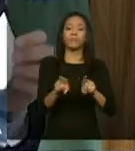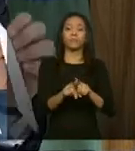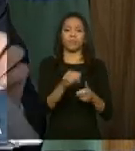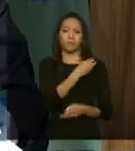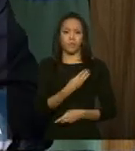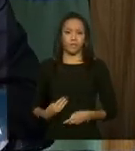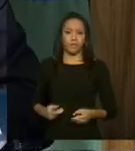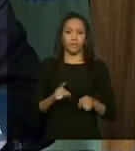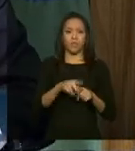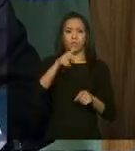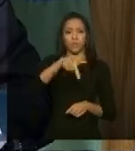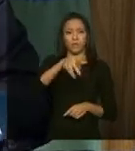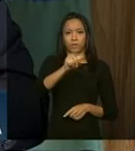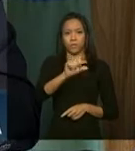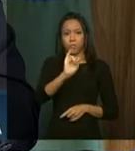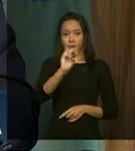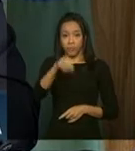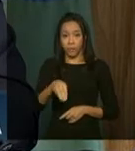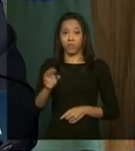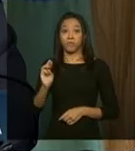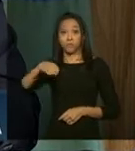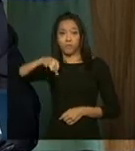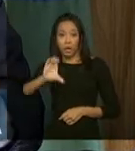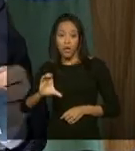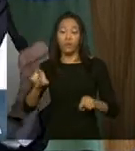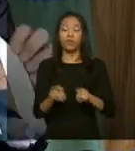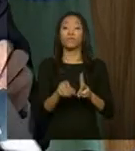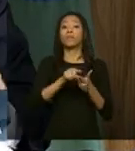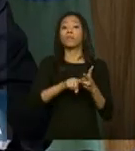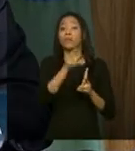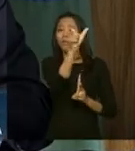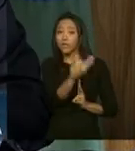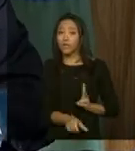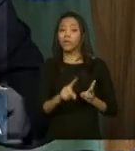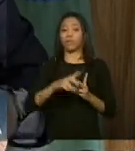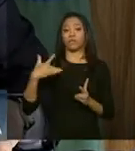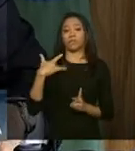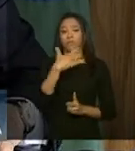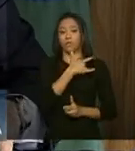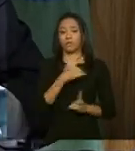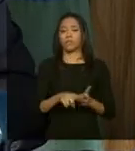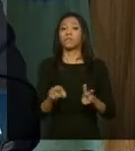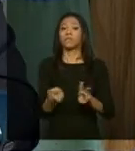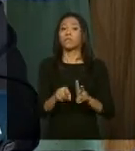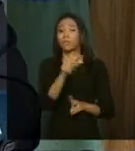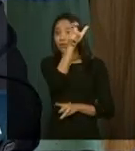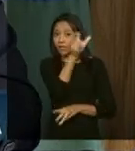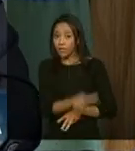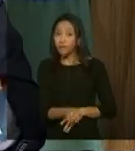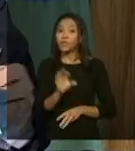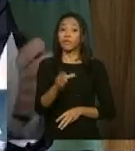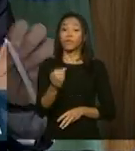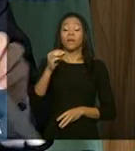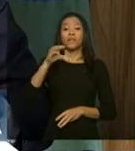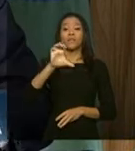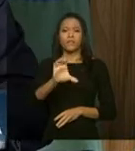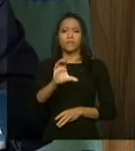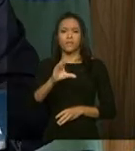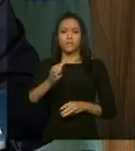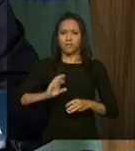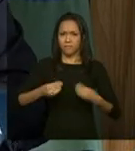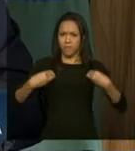Henrique Paim, ministro da Educação, Ana Paula Menezes, ministra interina da Saúde, Clélio Campolina, ministro de Ciência, Tecnologia e